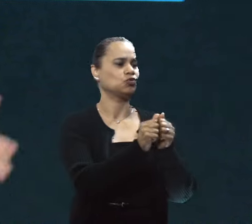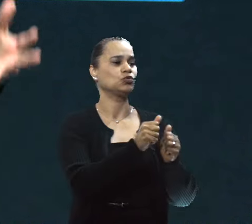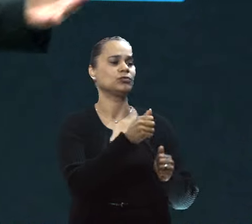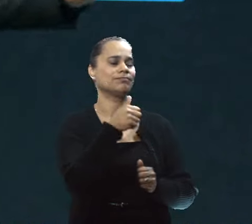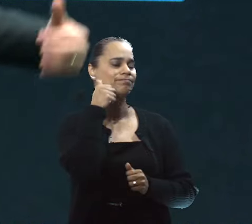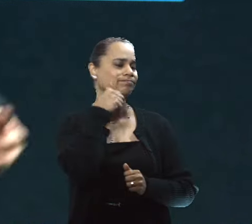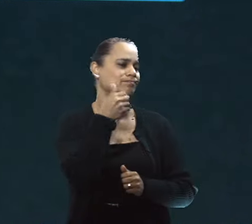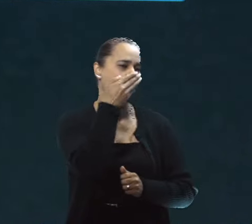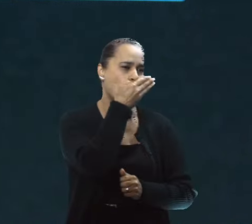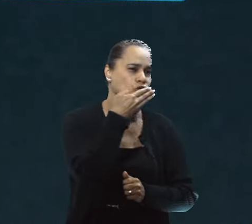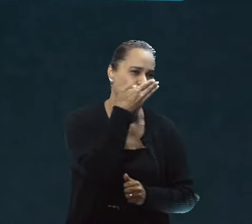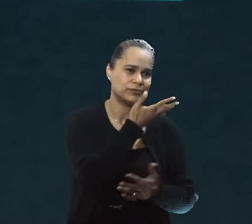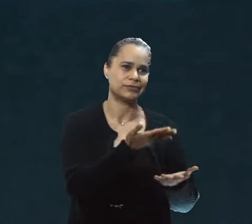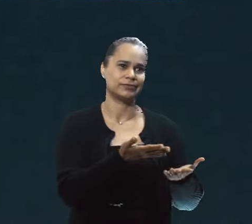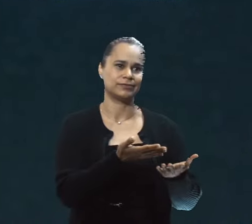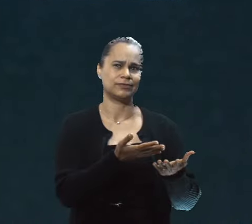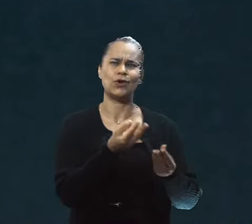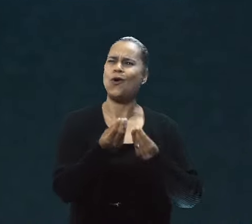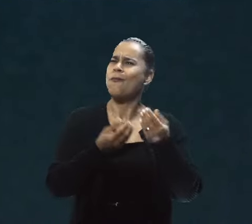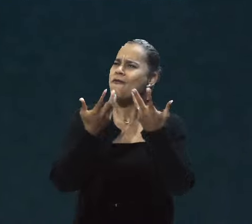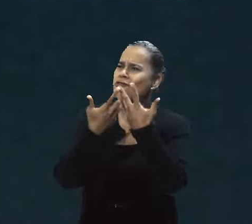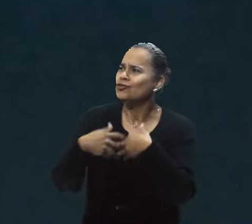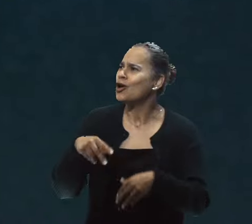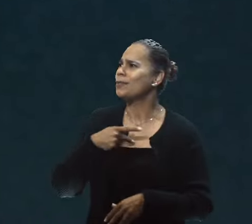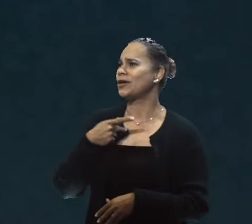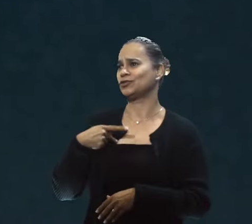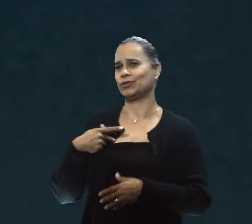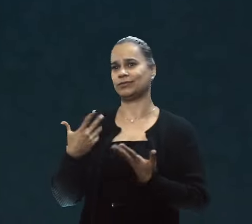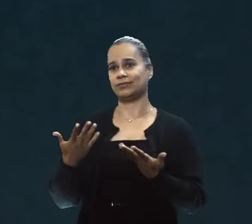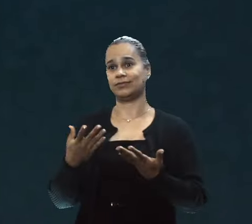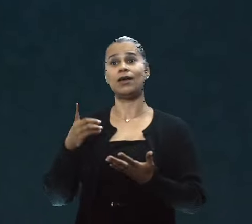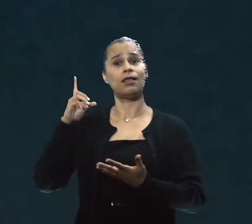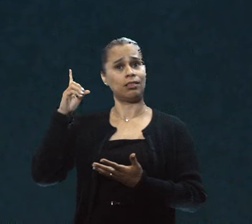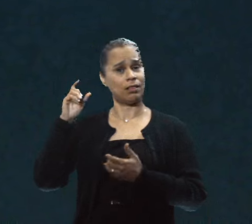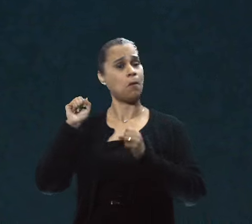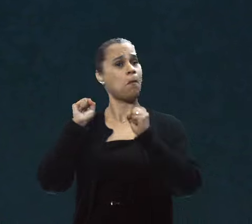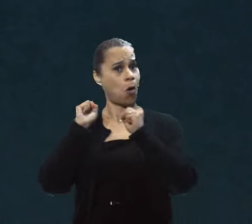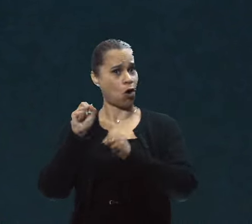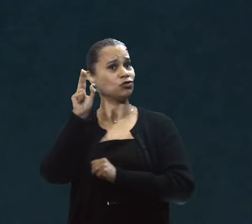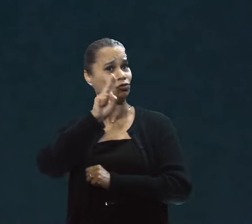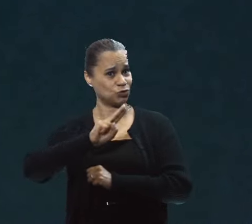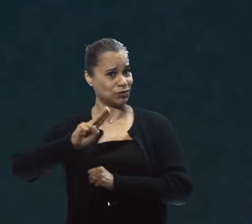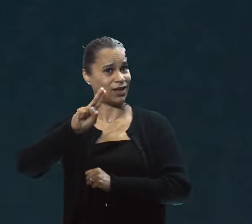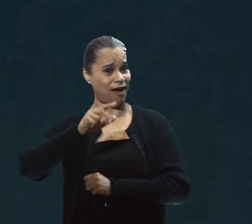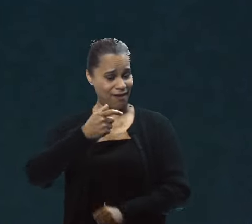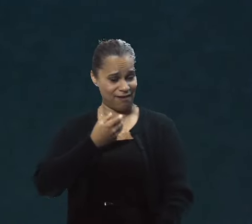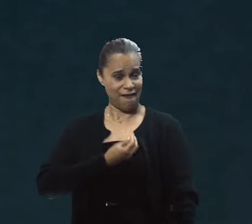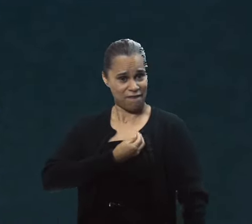Mas como é que isso funciona, pastor? Deus pode usar a gente com a vida torta.